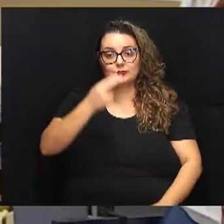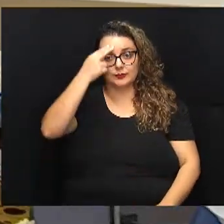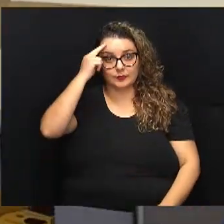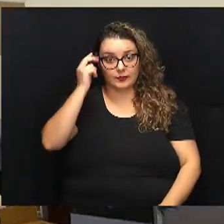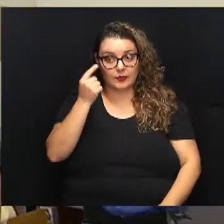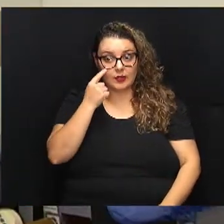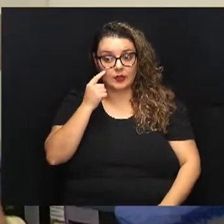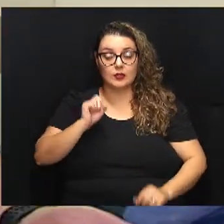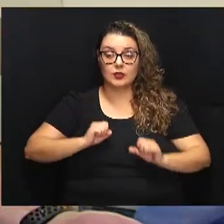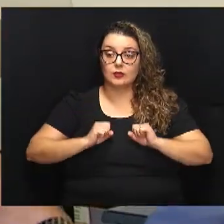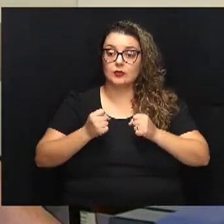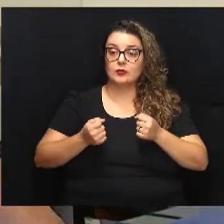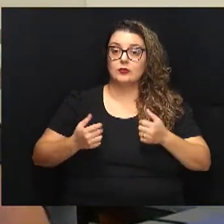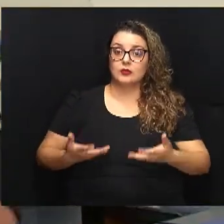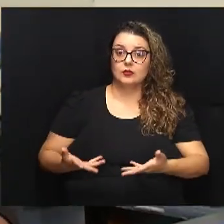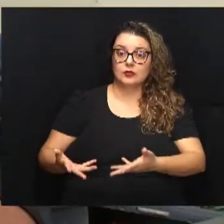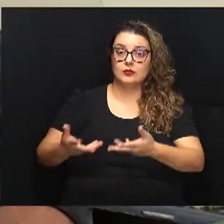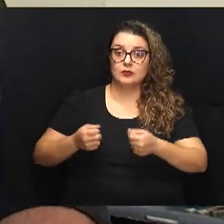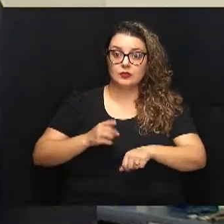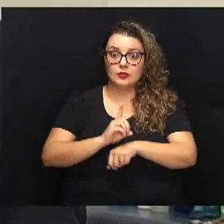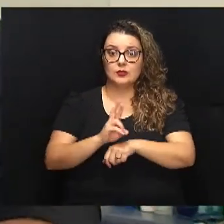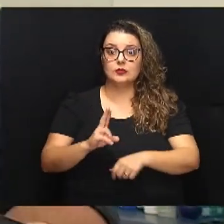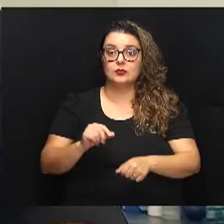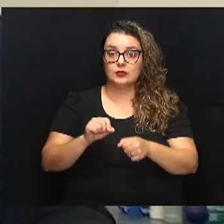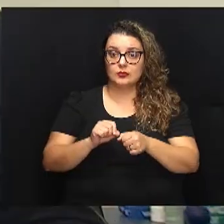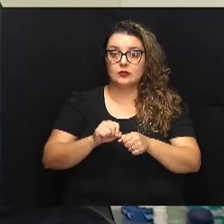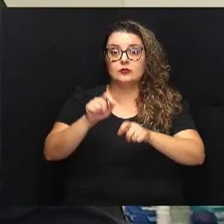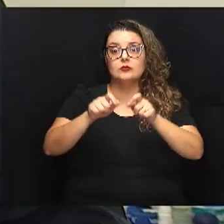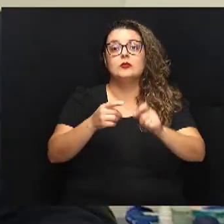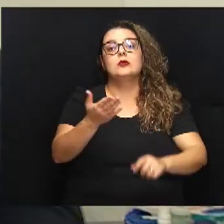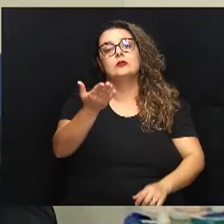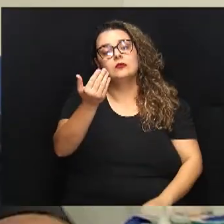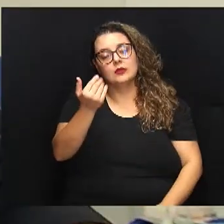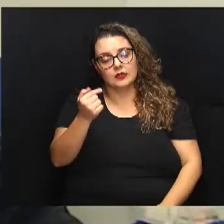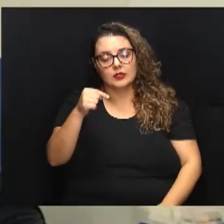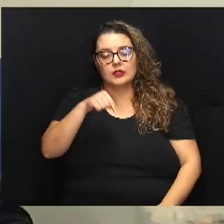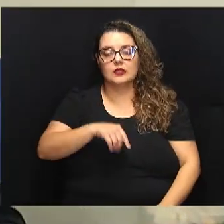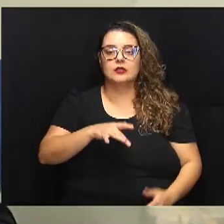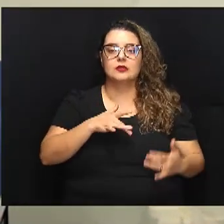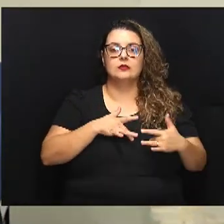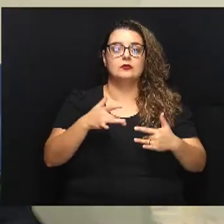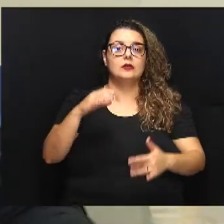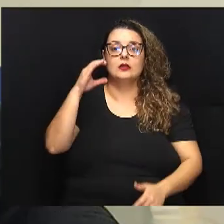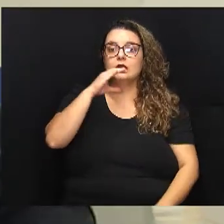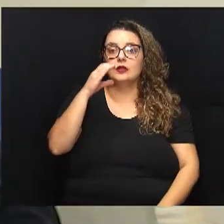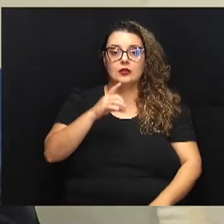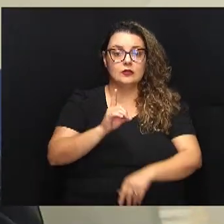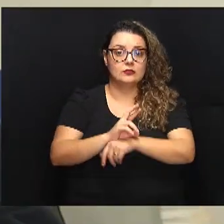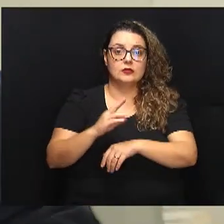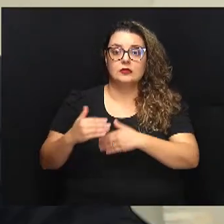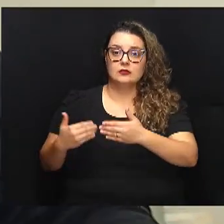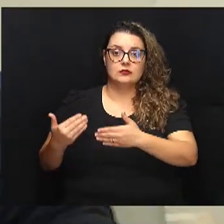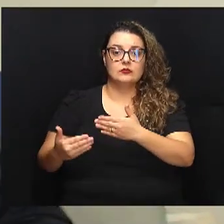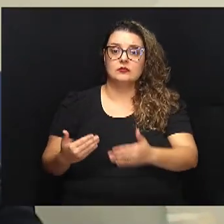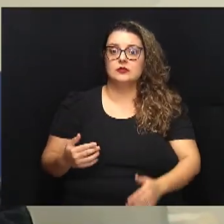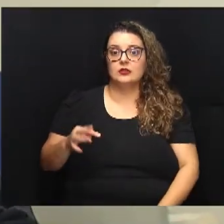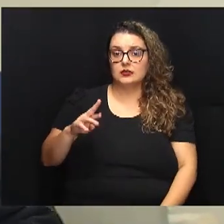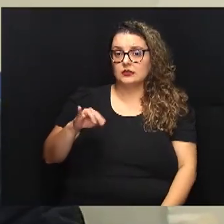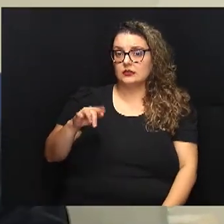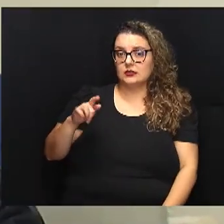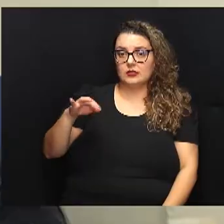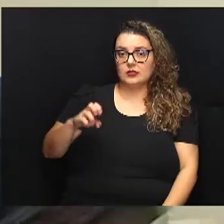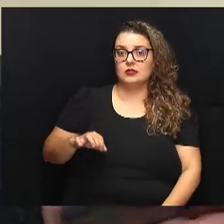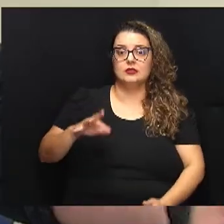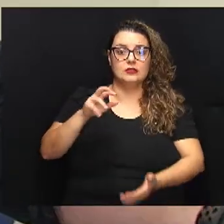né, reforçando esse convite que a doutora fez, né, pessoal, venha doar, é rápido, a doutora falou que o processo da triagem, cadastro,